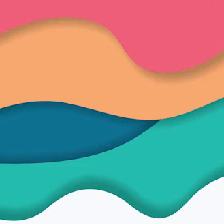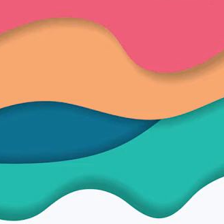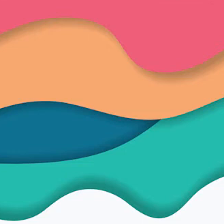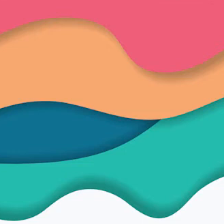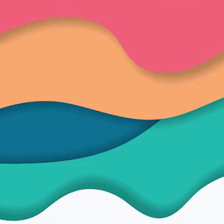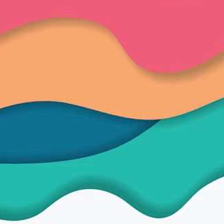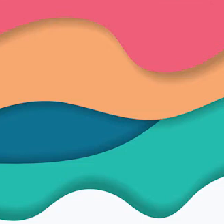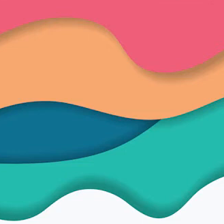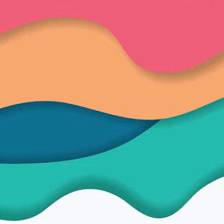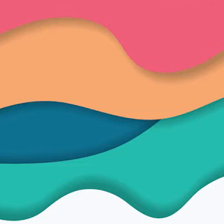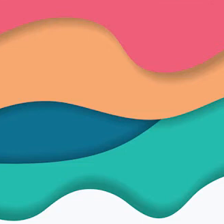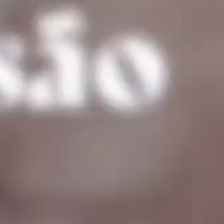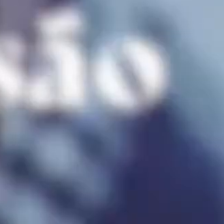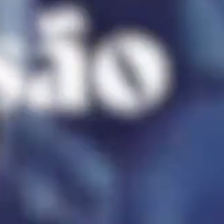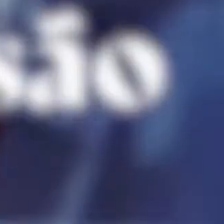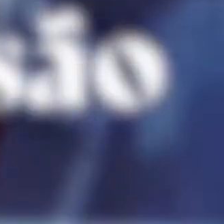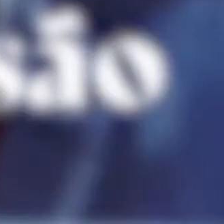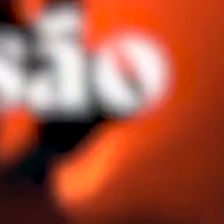Música